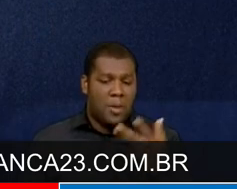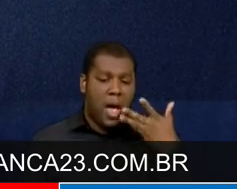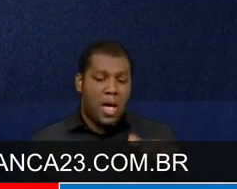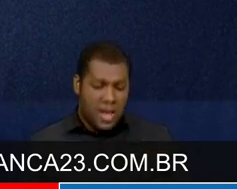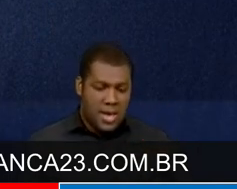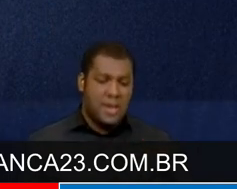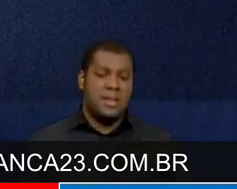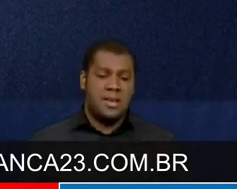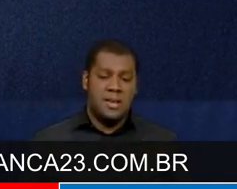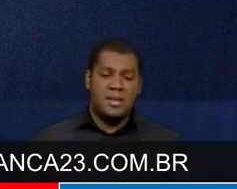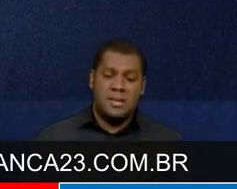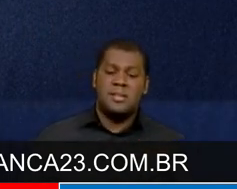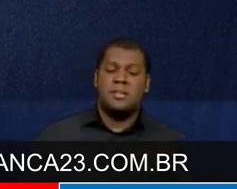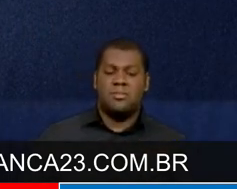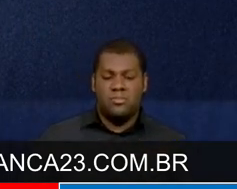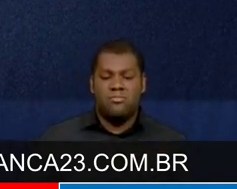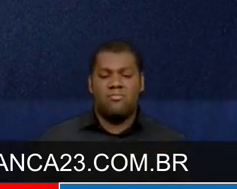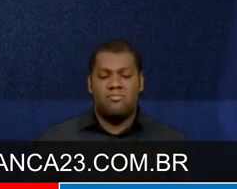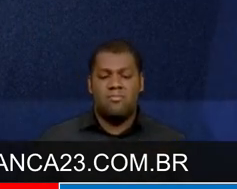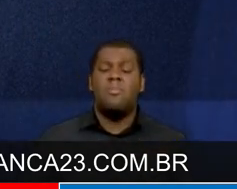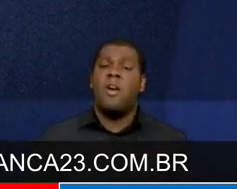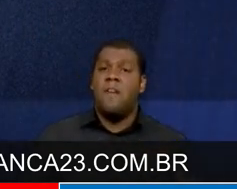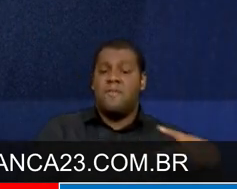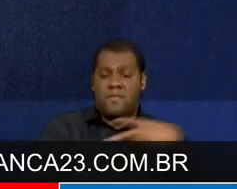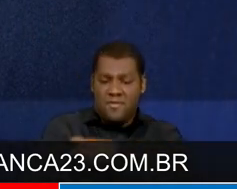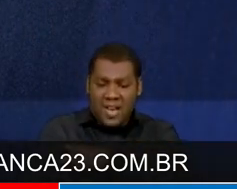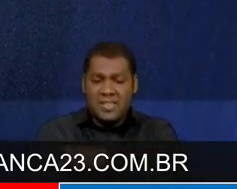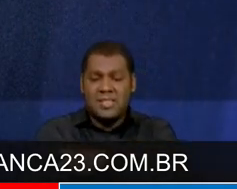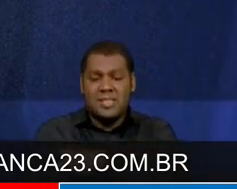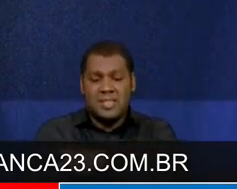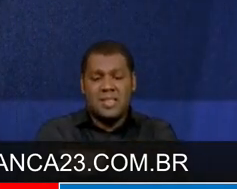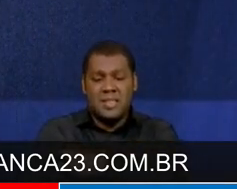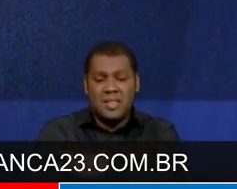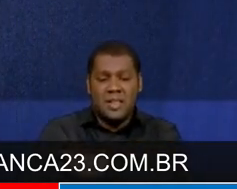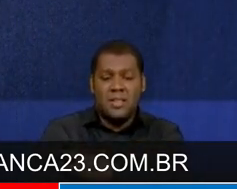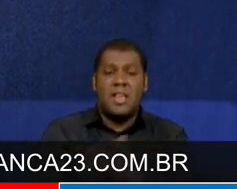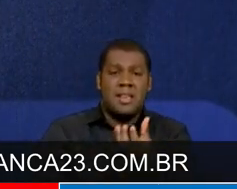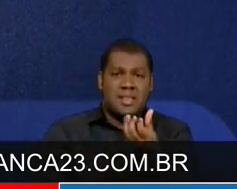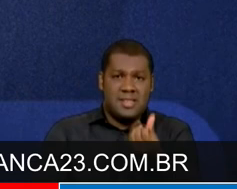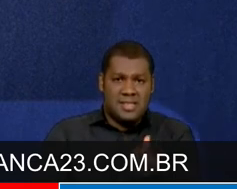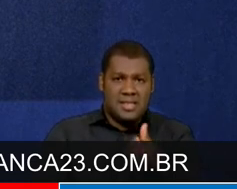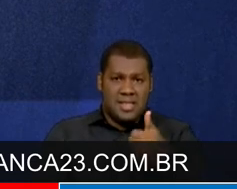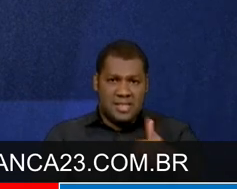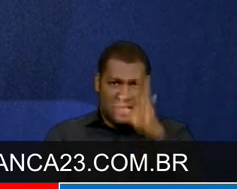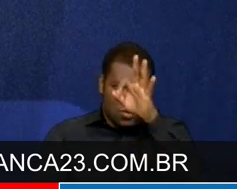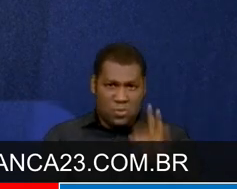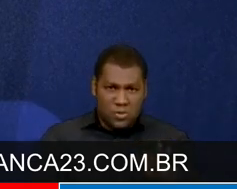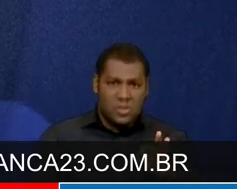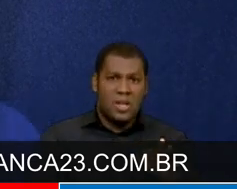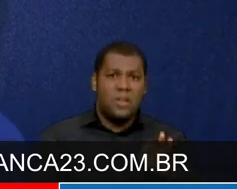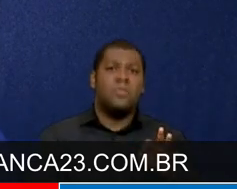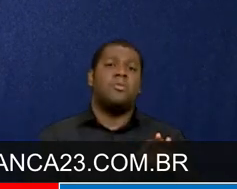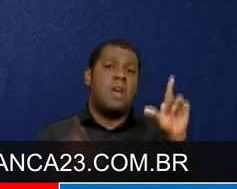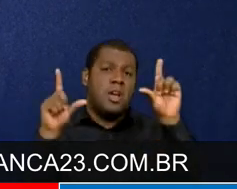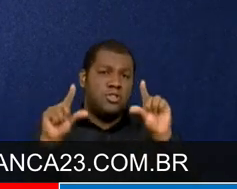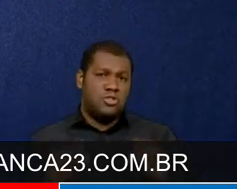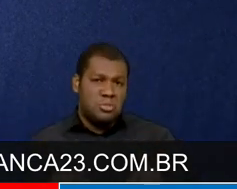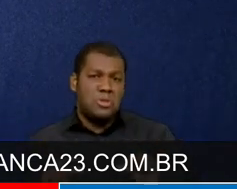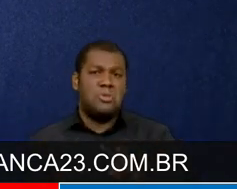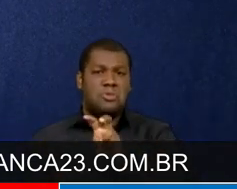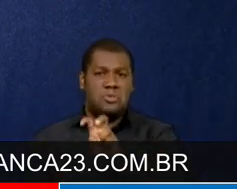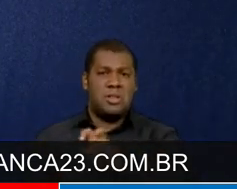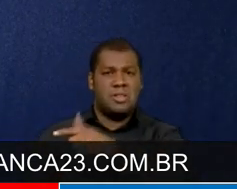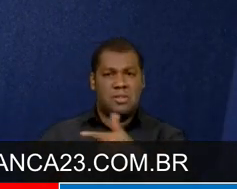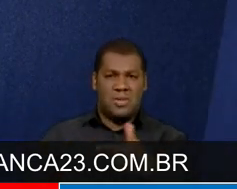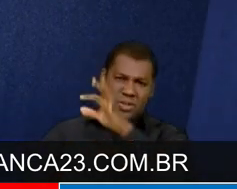são ainda mais baixos. A cobertura vacinal caiu de 61% em 2019 para